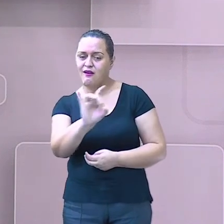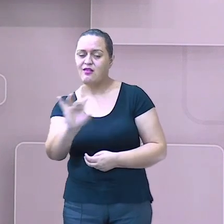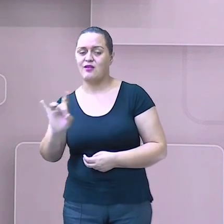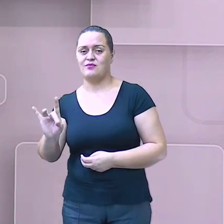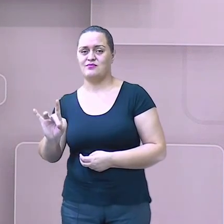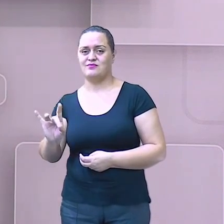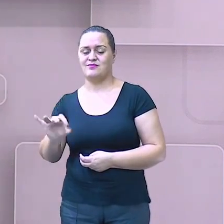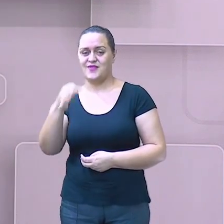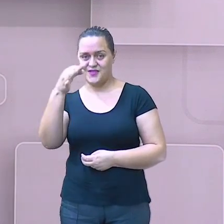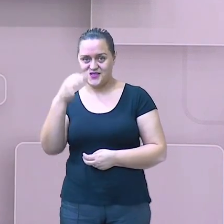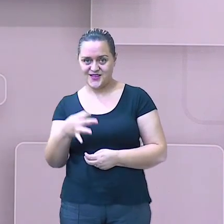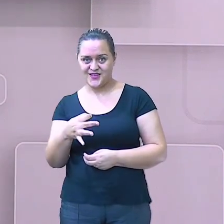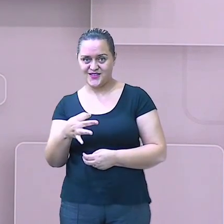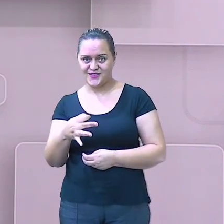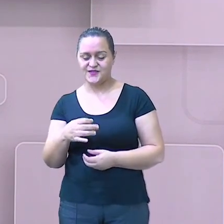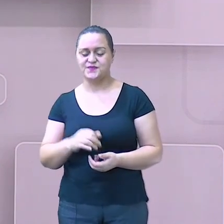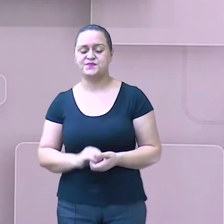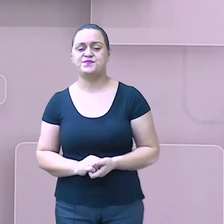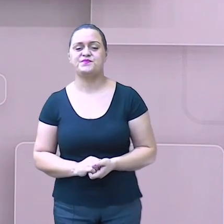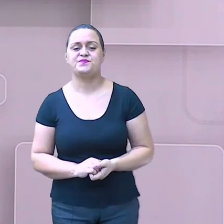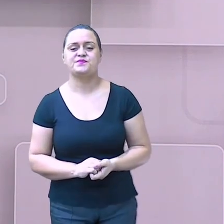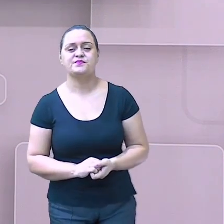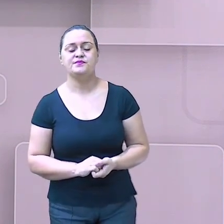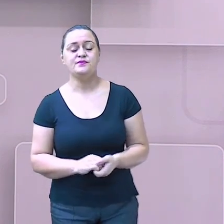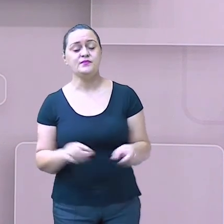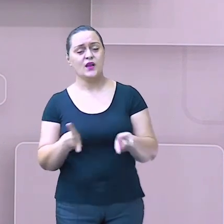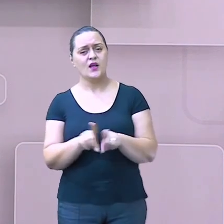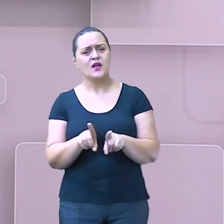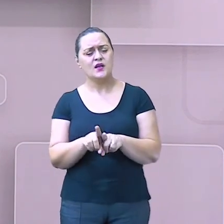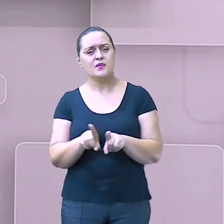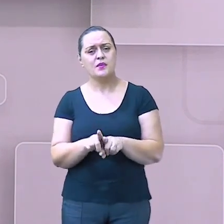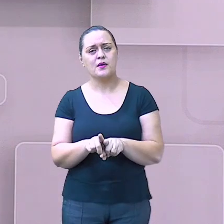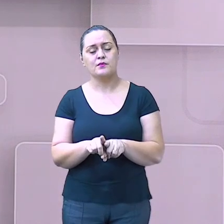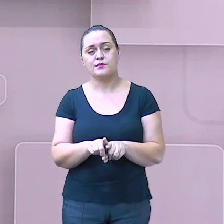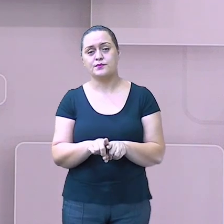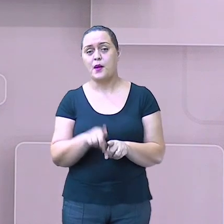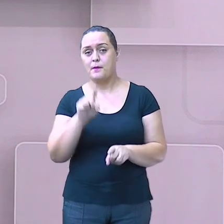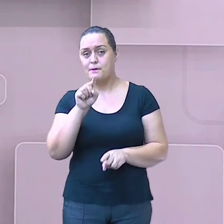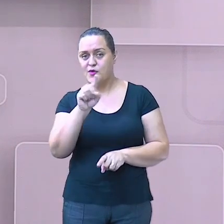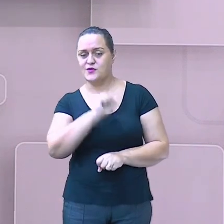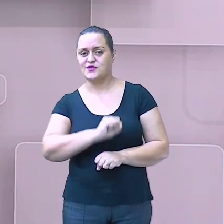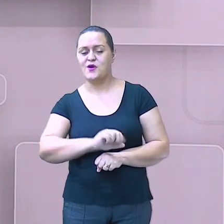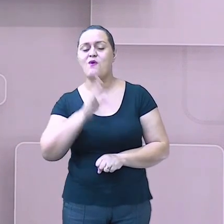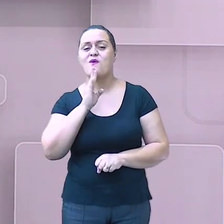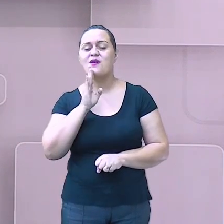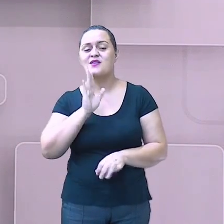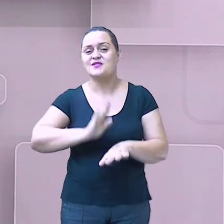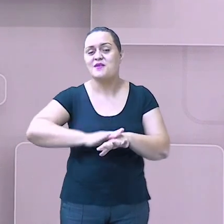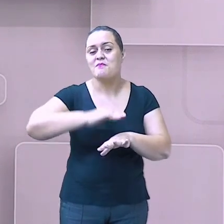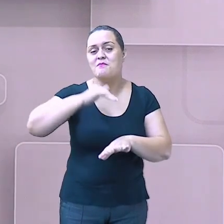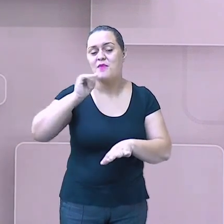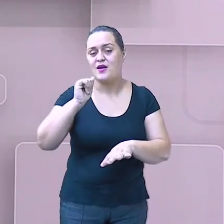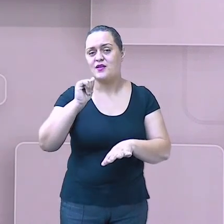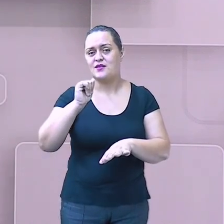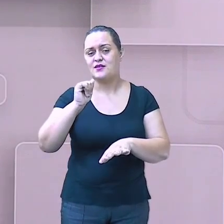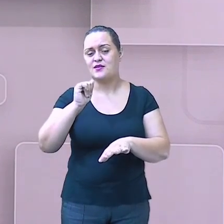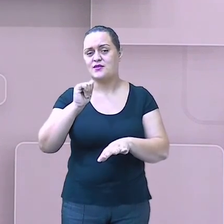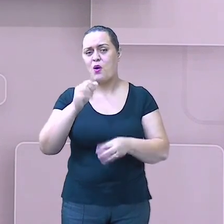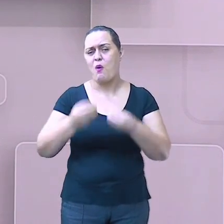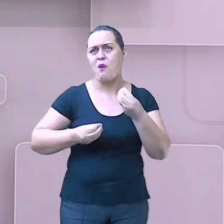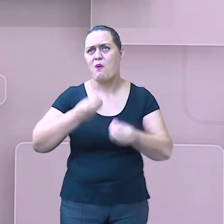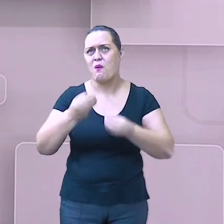acessar as bibliografias e, além disso, vamos acessar a plataforma SMED-GV, apontando